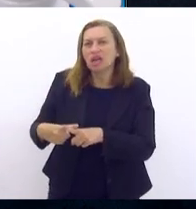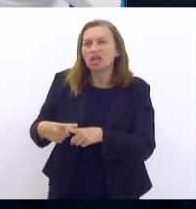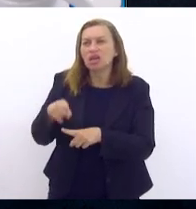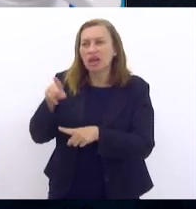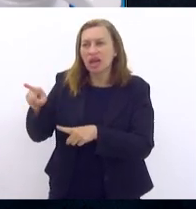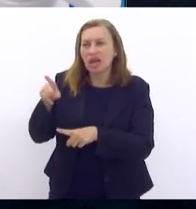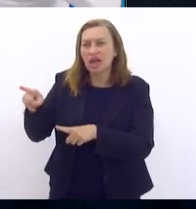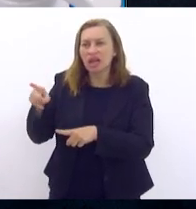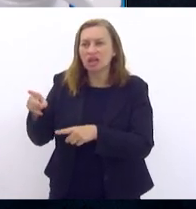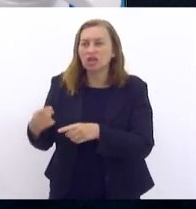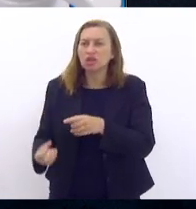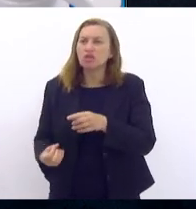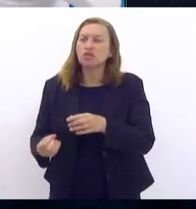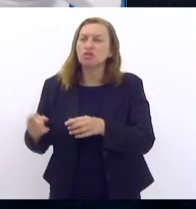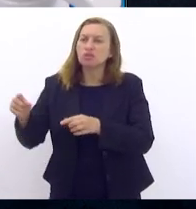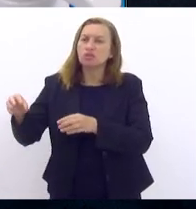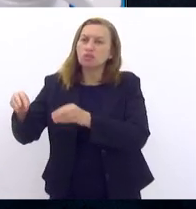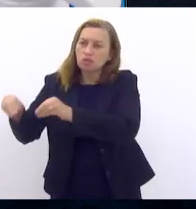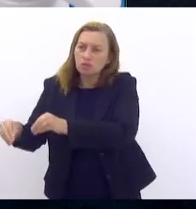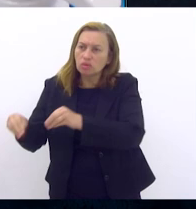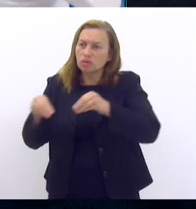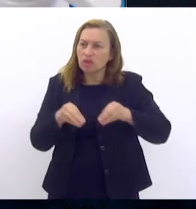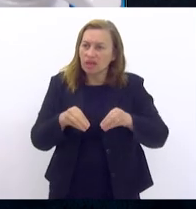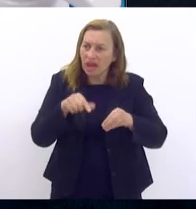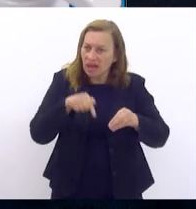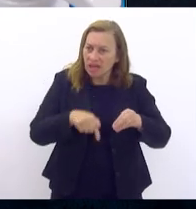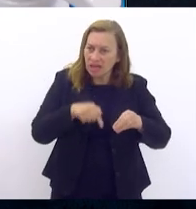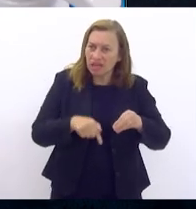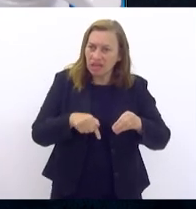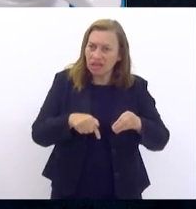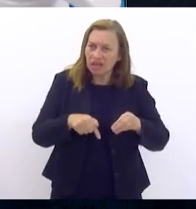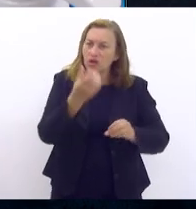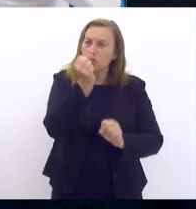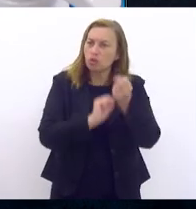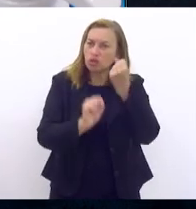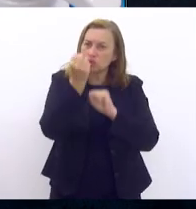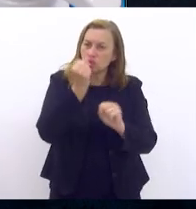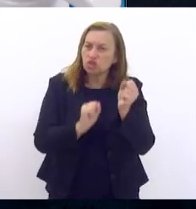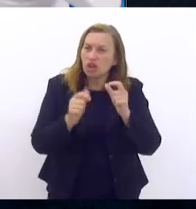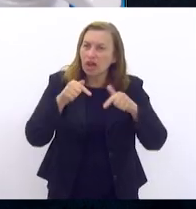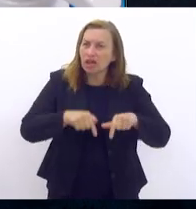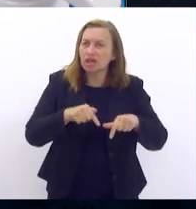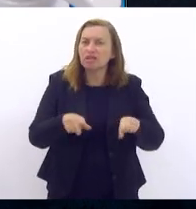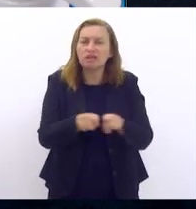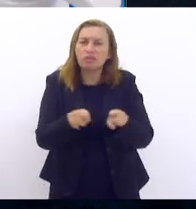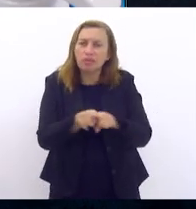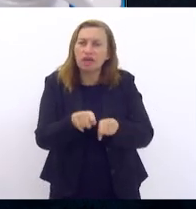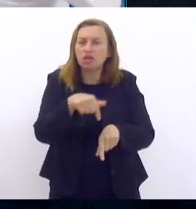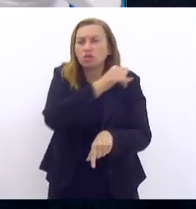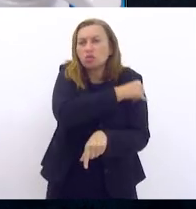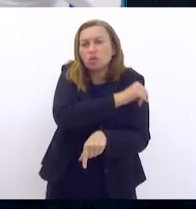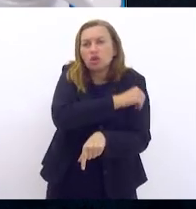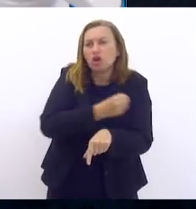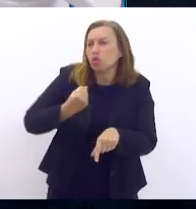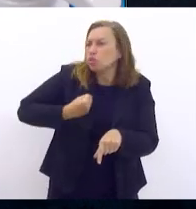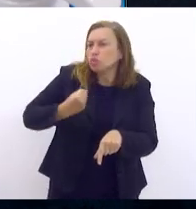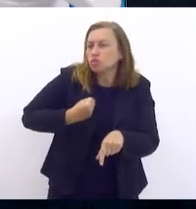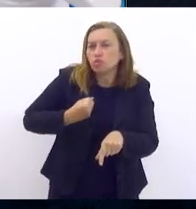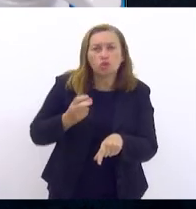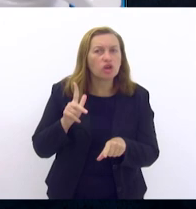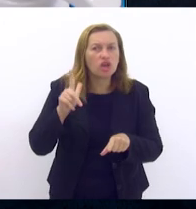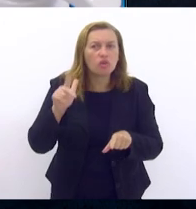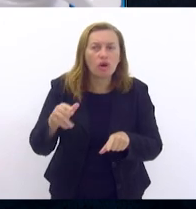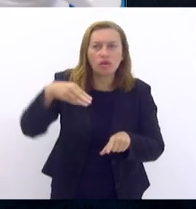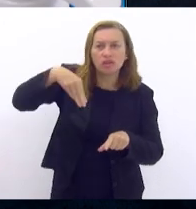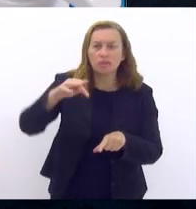instala uma fábrica aqui no Rio de Janeiro ele continua com o mesmo tamanho da fábrica o mesmo número de máquina só que ele